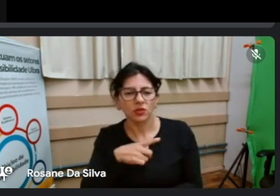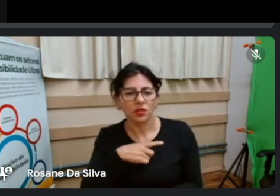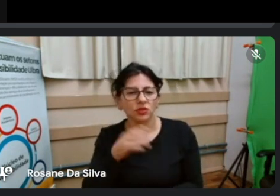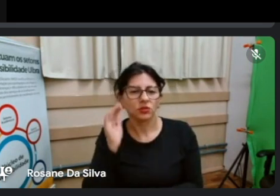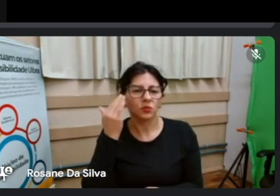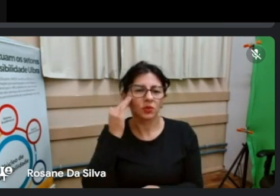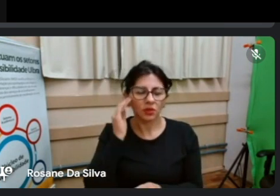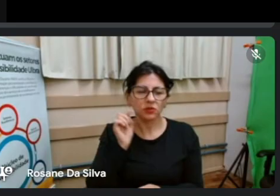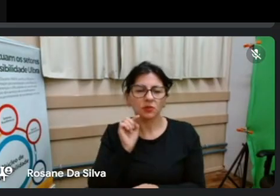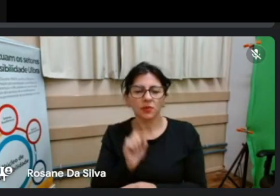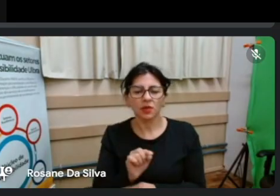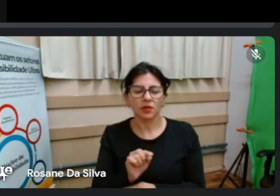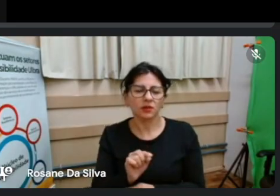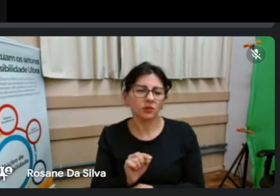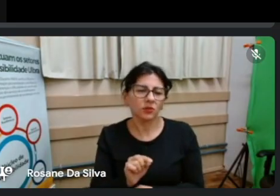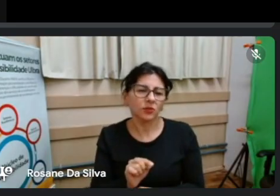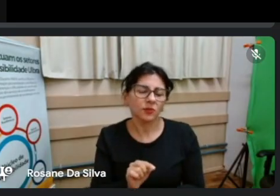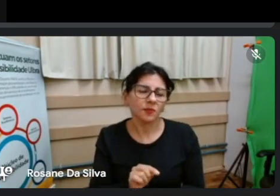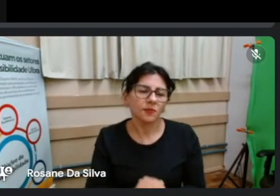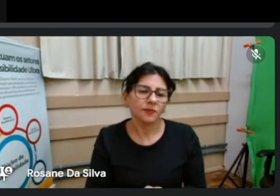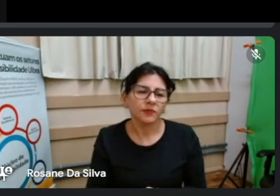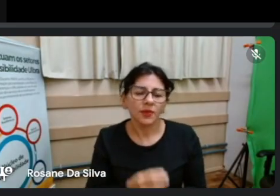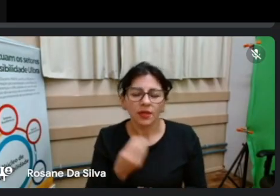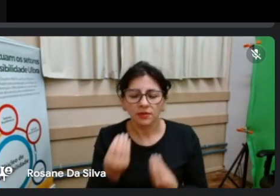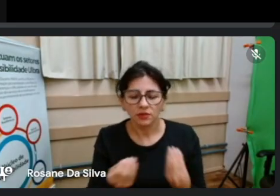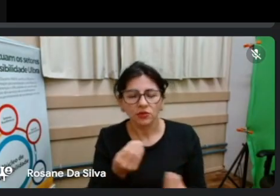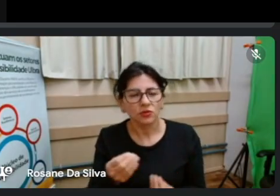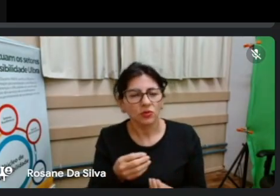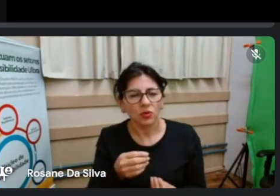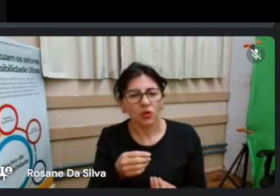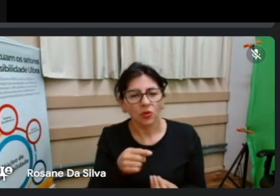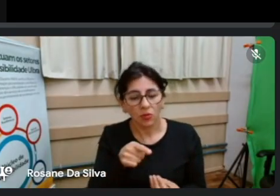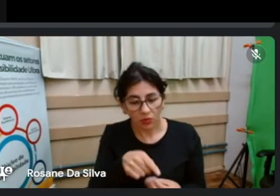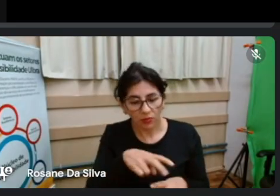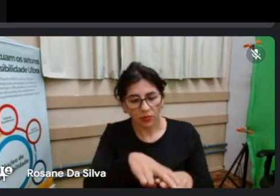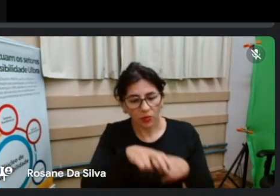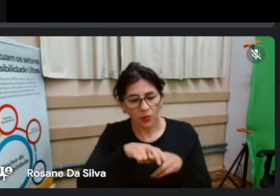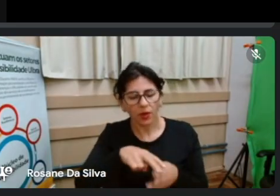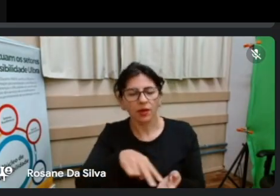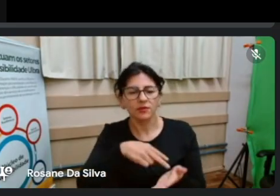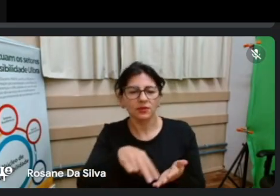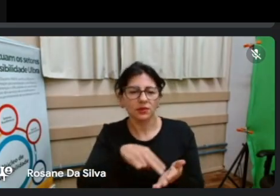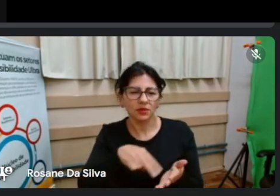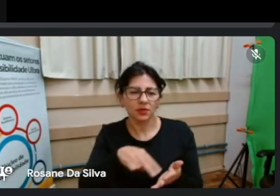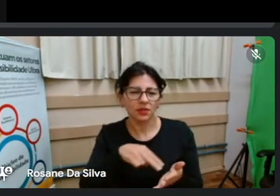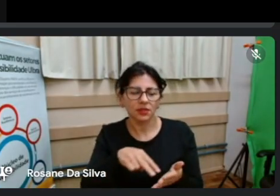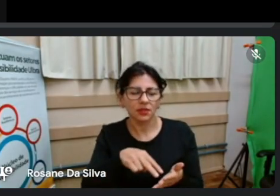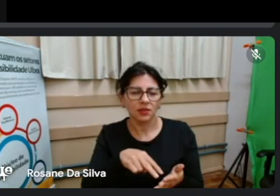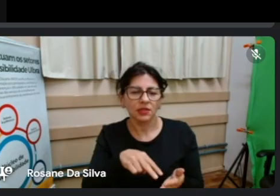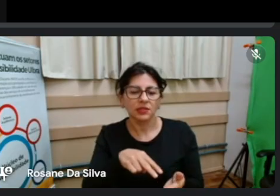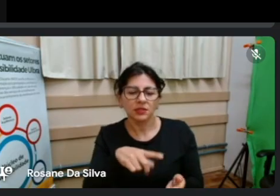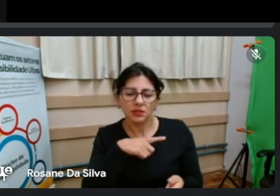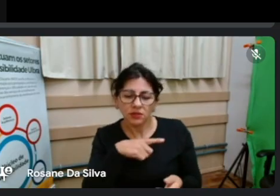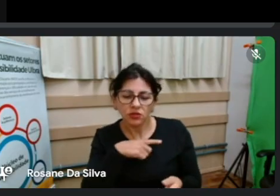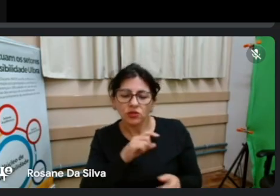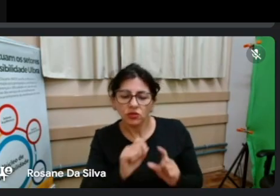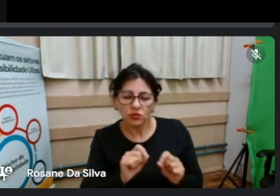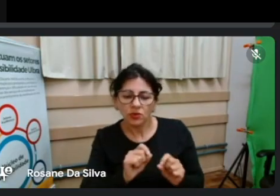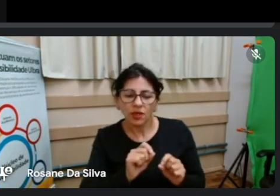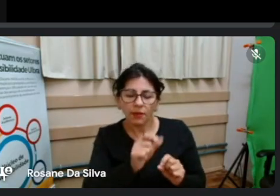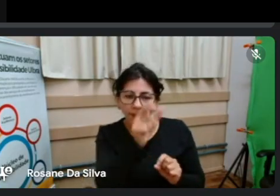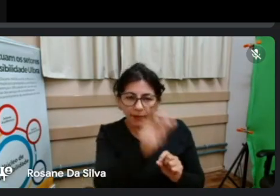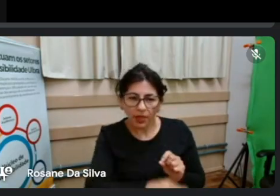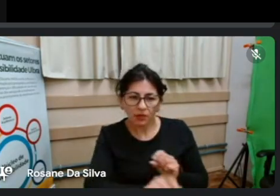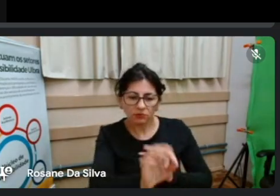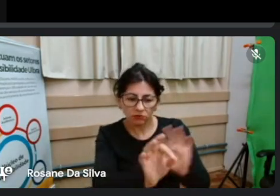entendimento né de como através da dança EH se preparavam sujeitos de um